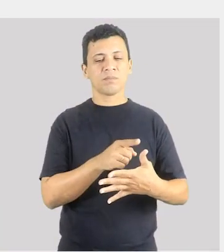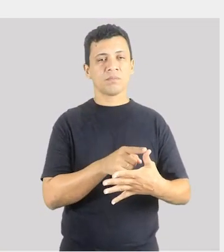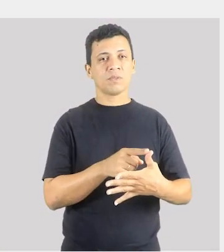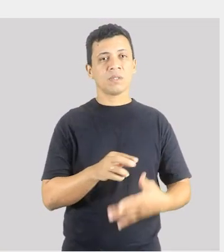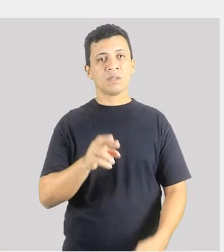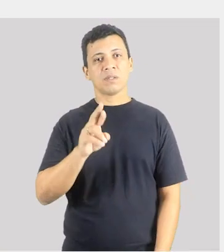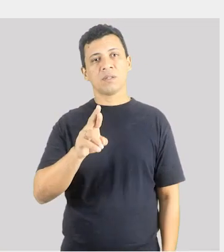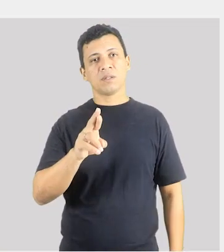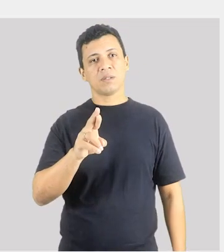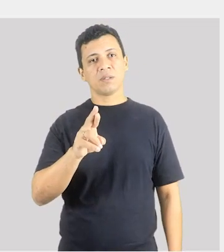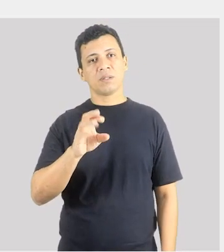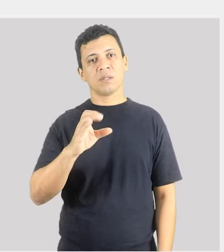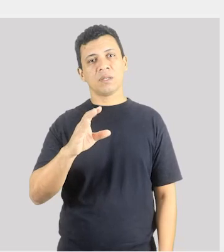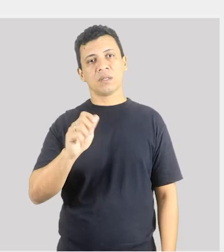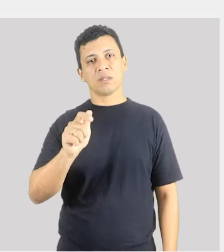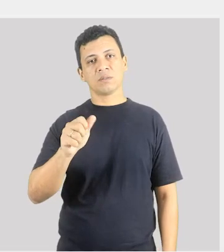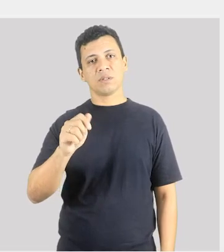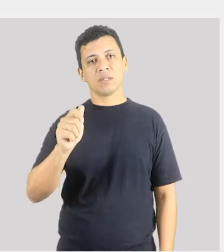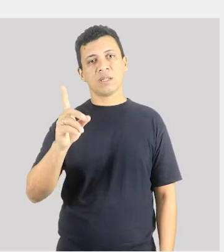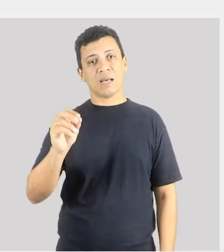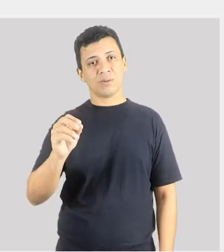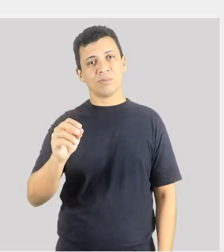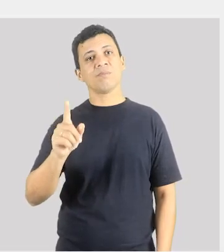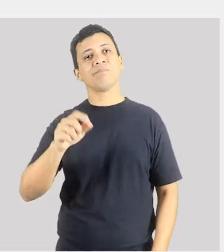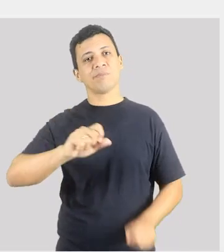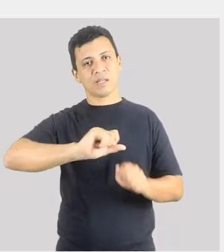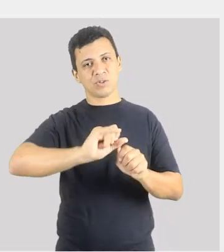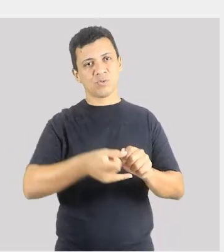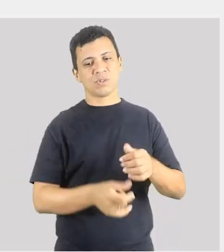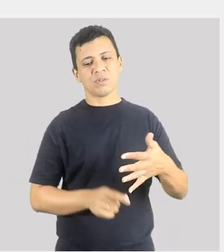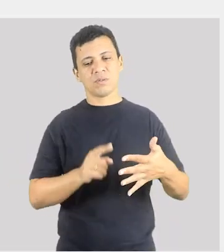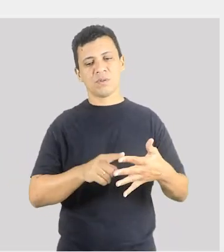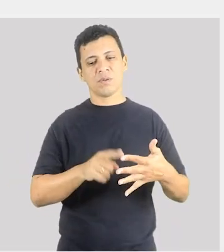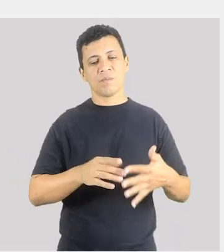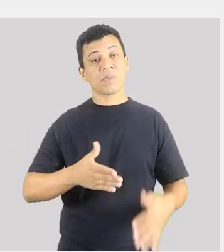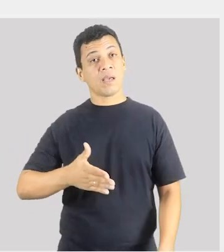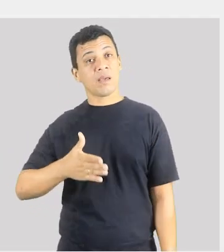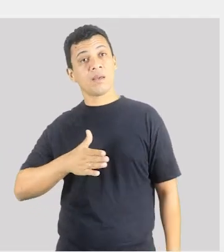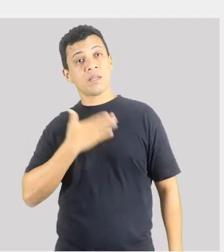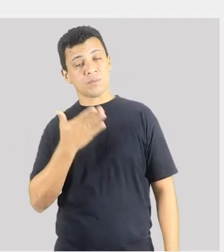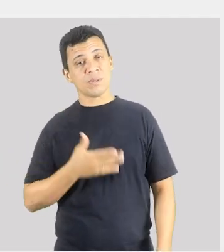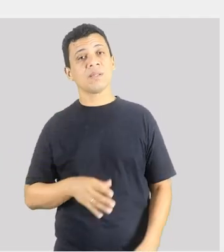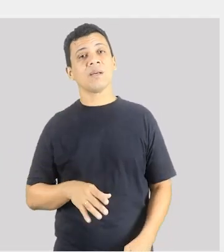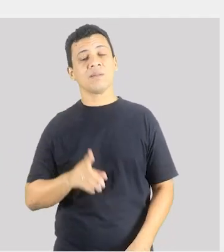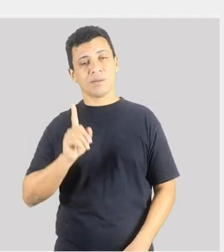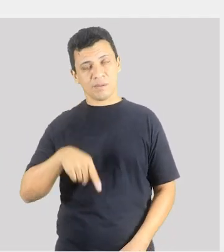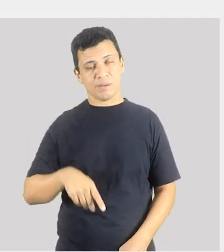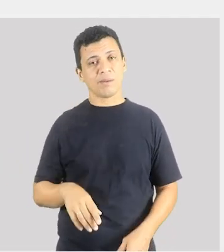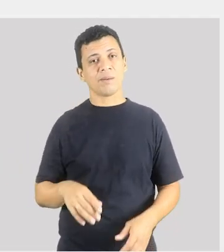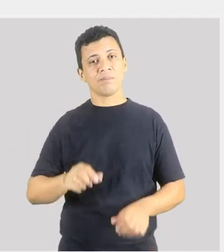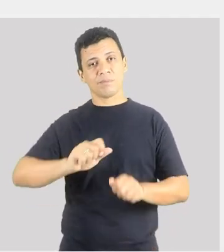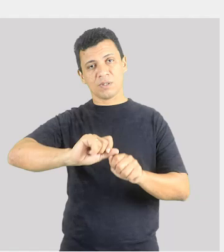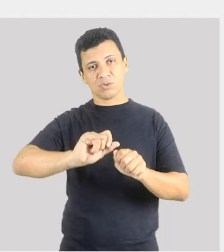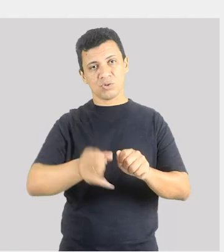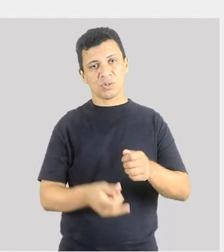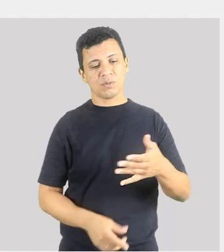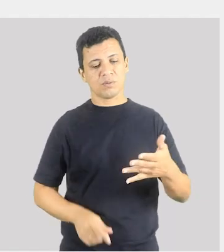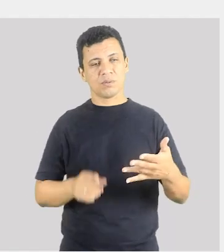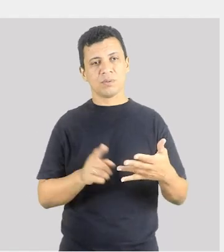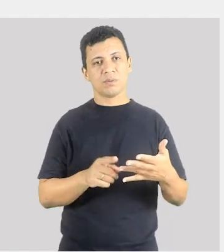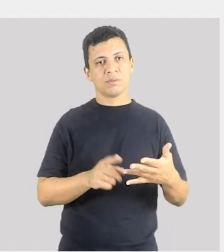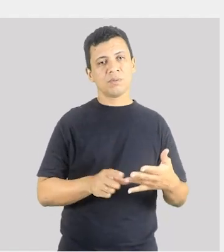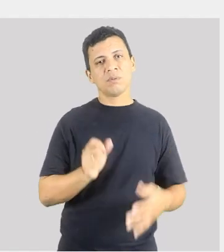reclinado é adjetivo certo espantado é adjetivo desalentado